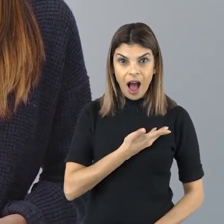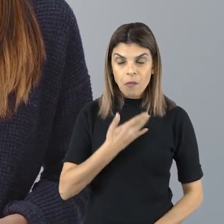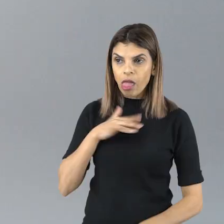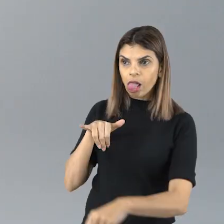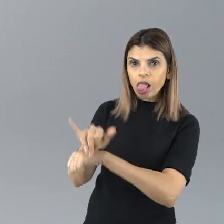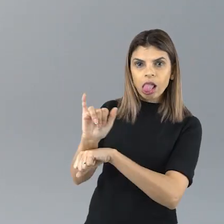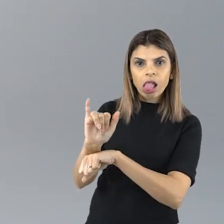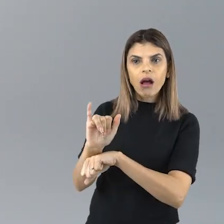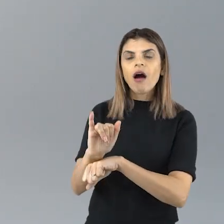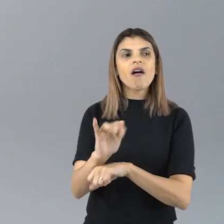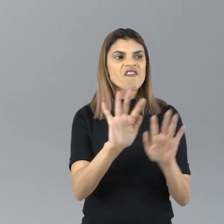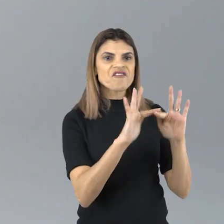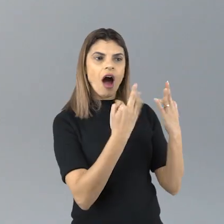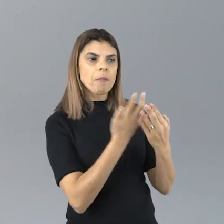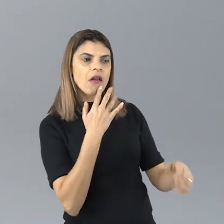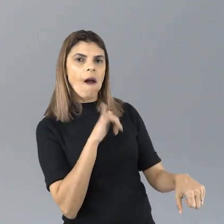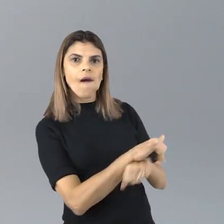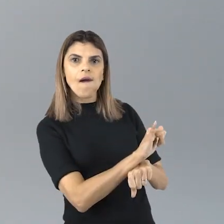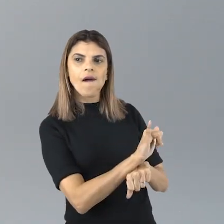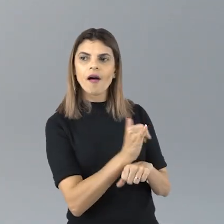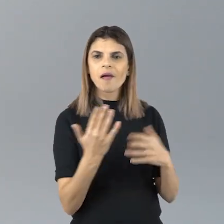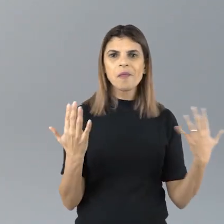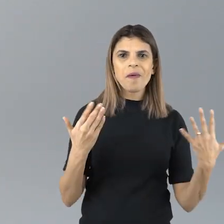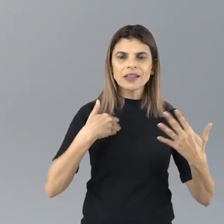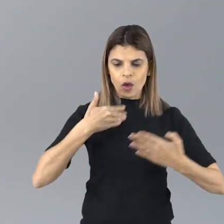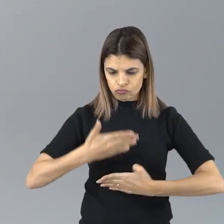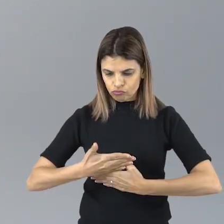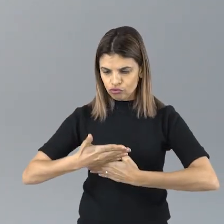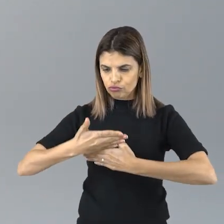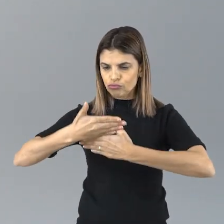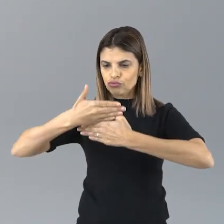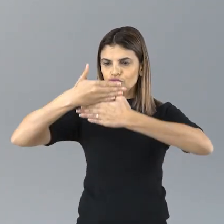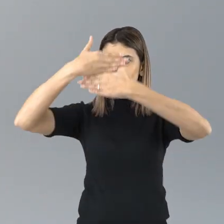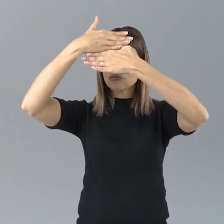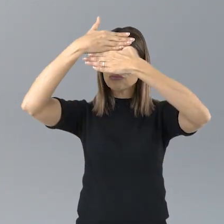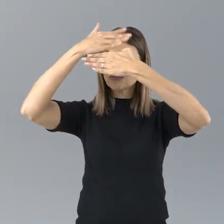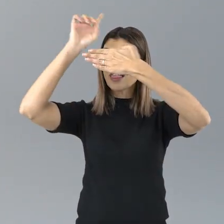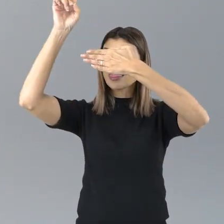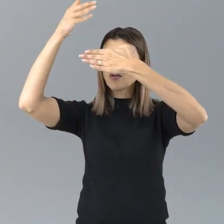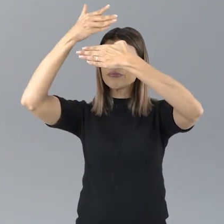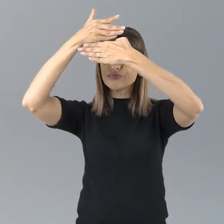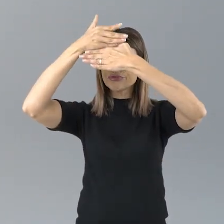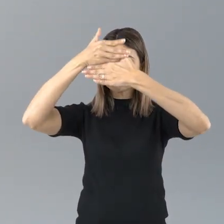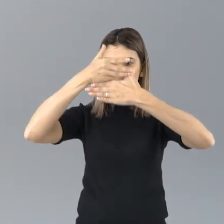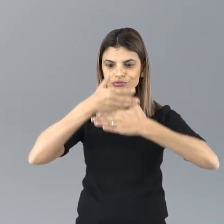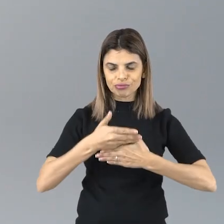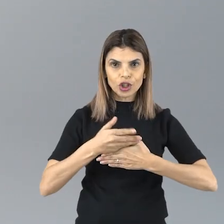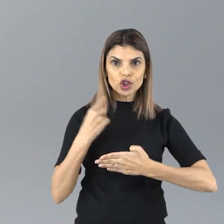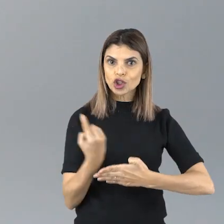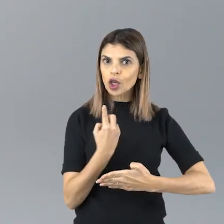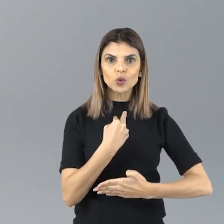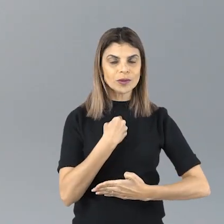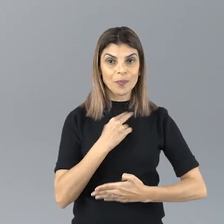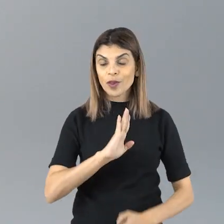uma família. De forma semelhante, o pecado constrói um muro entre nós e Deus e não conseguimos derrubá-lo sozinhos. Romanos